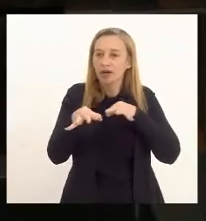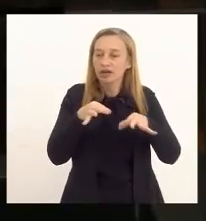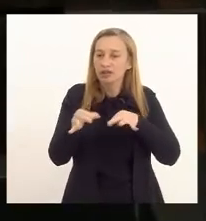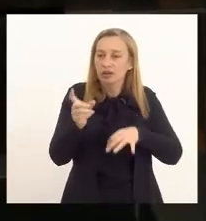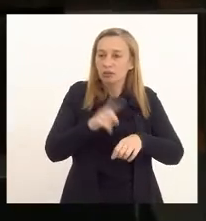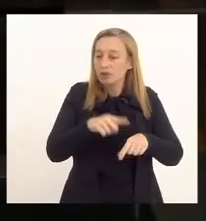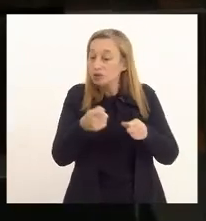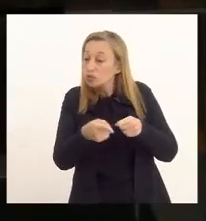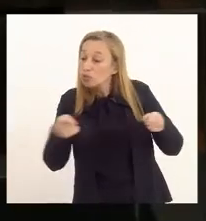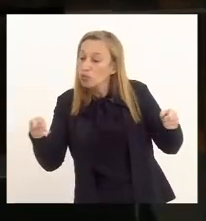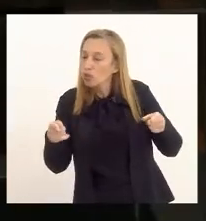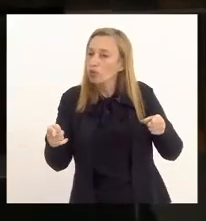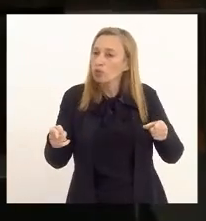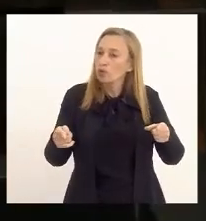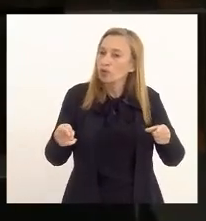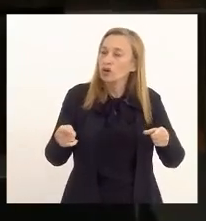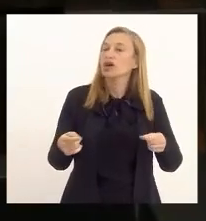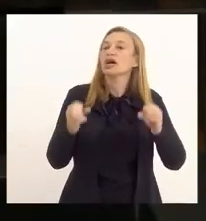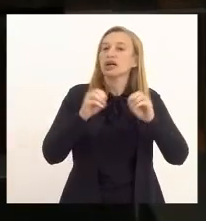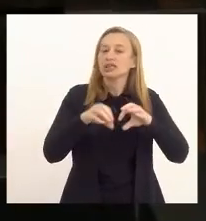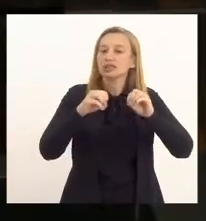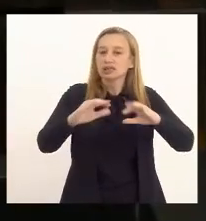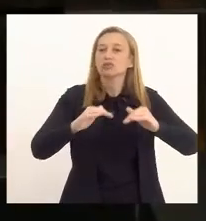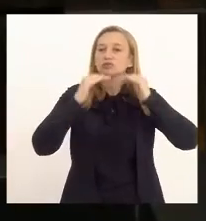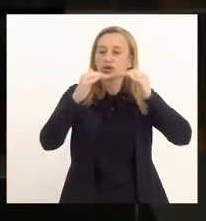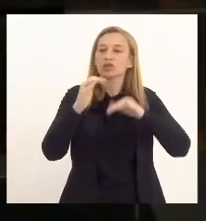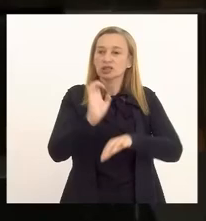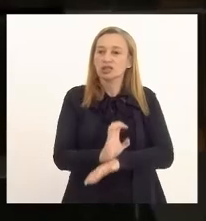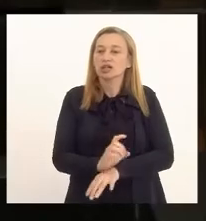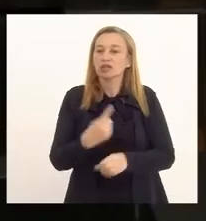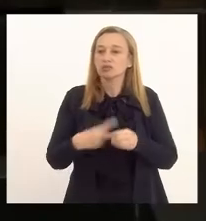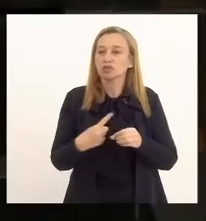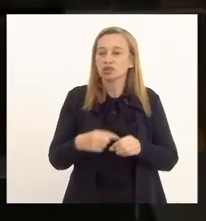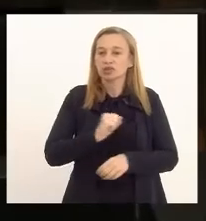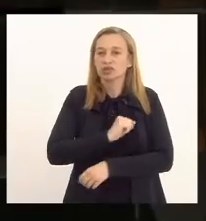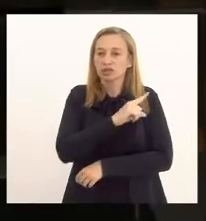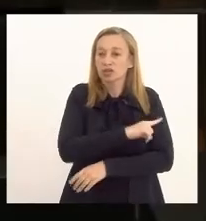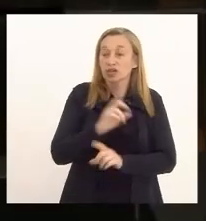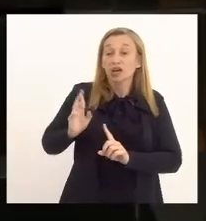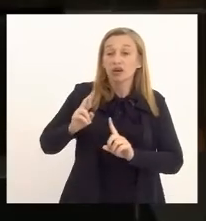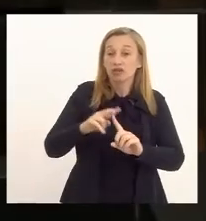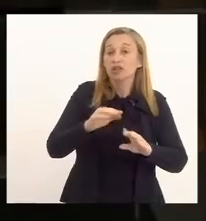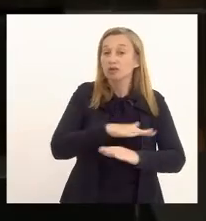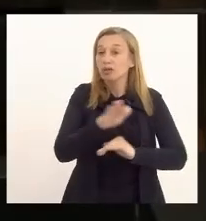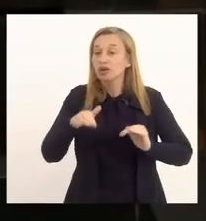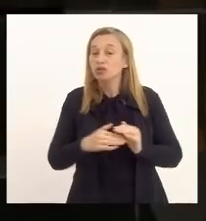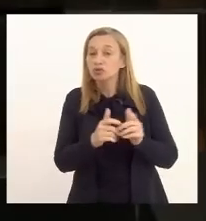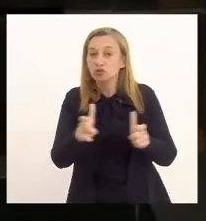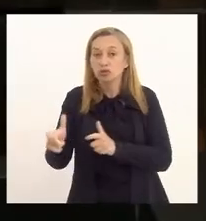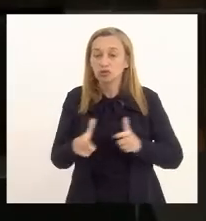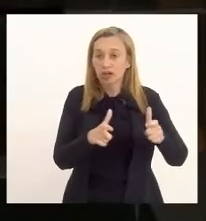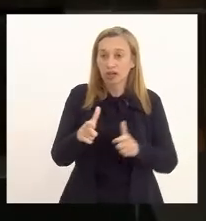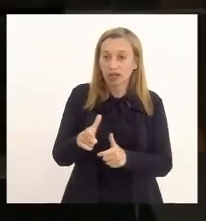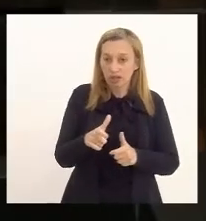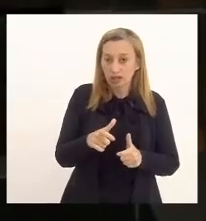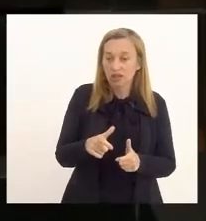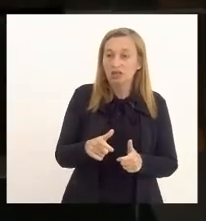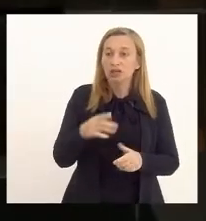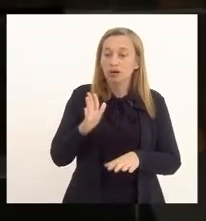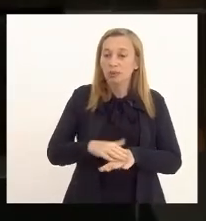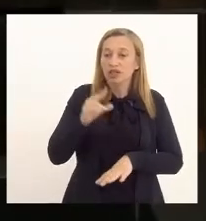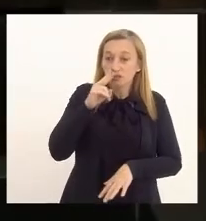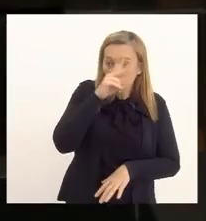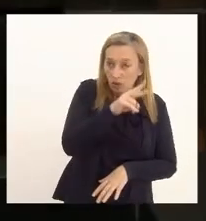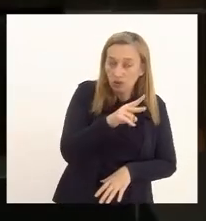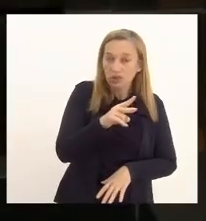prazo uma presença do ensino superior estadual no município de São Gonçalo, referência para todo o leste fluminense, que seja mais forte, que